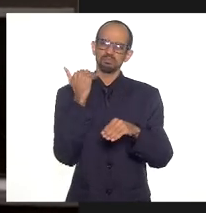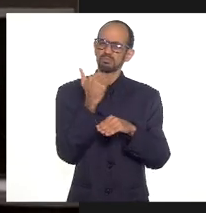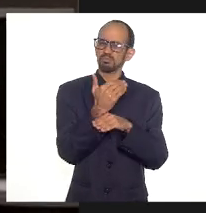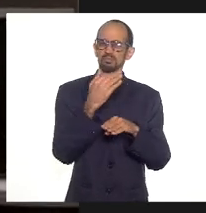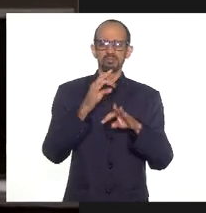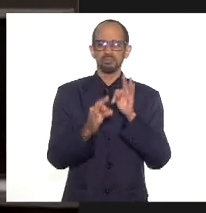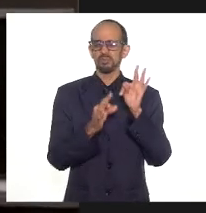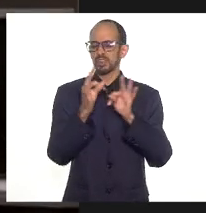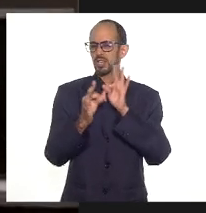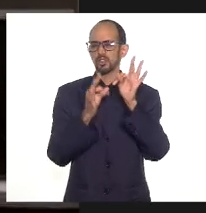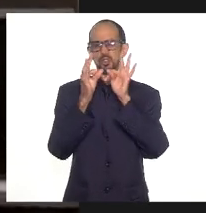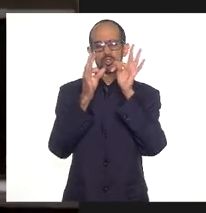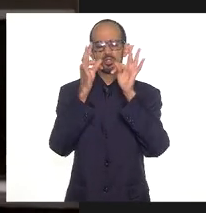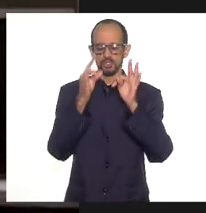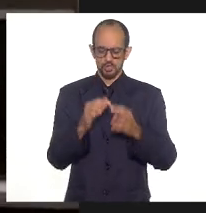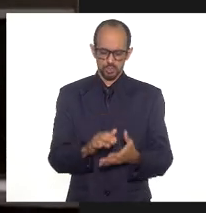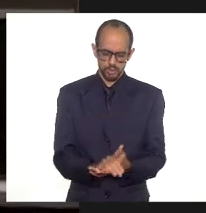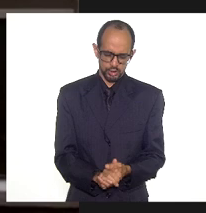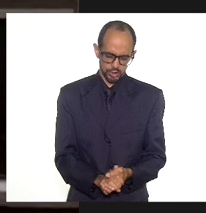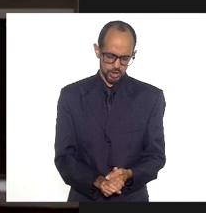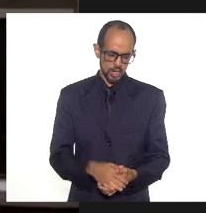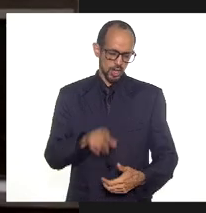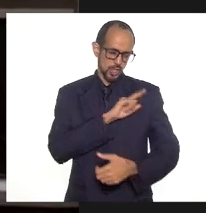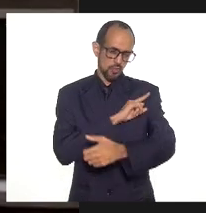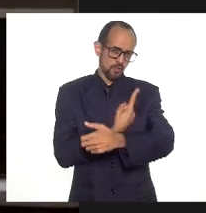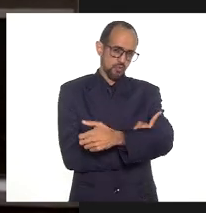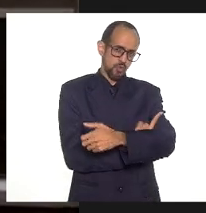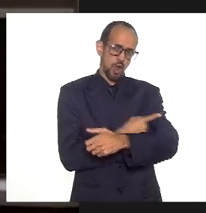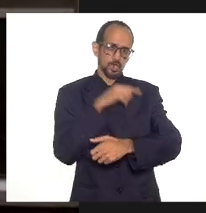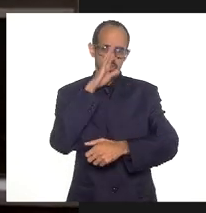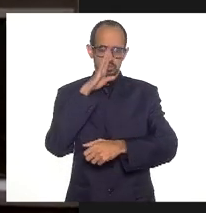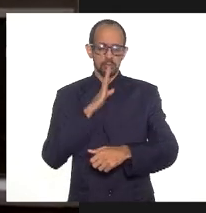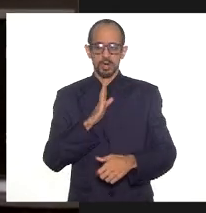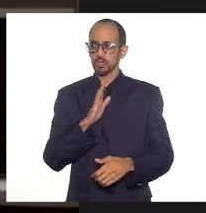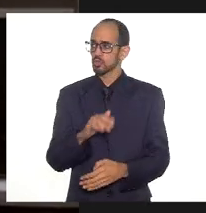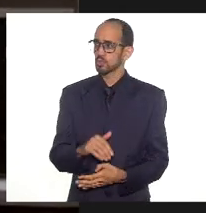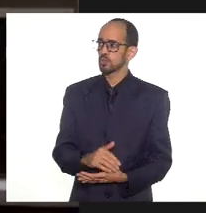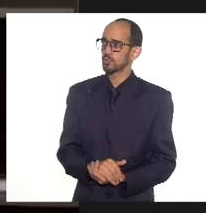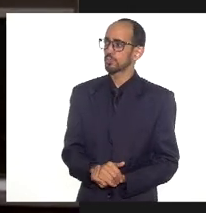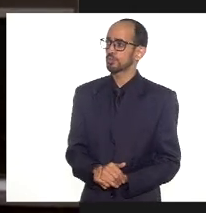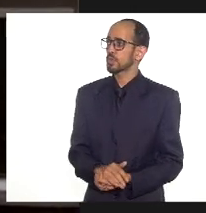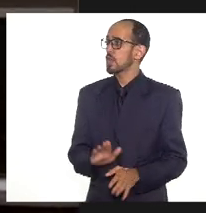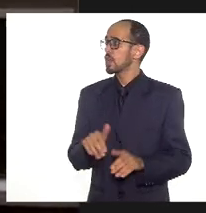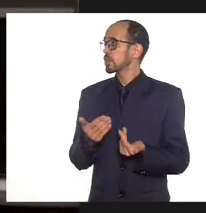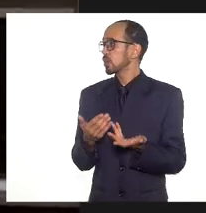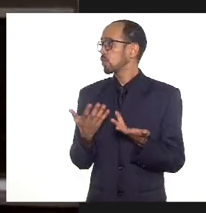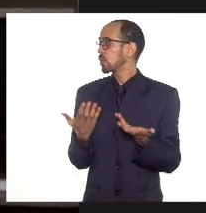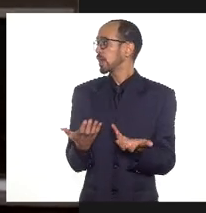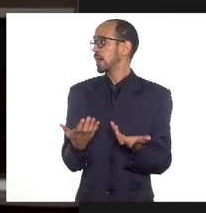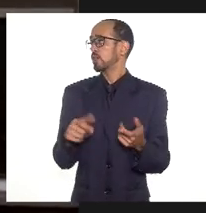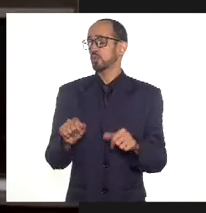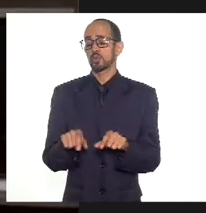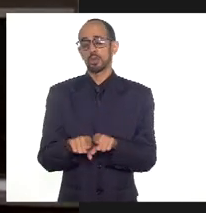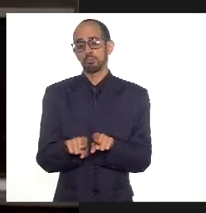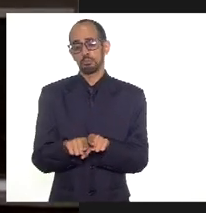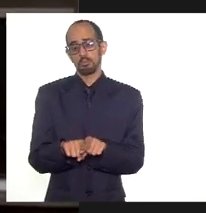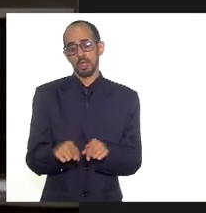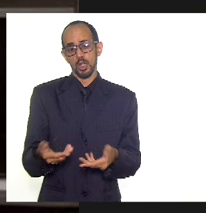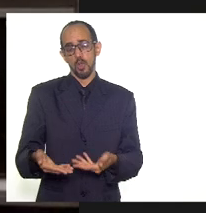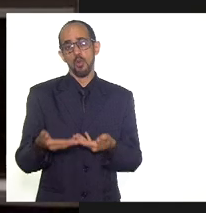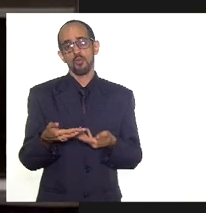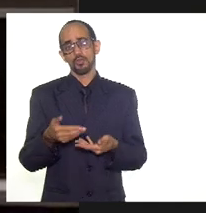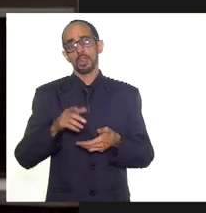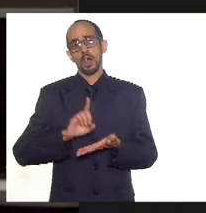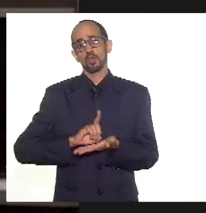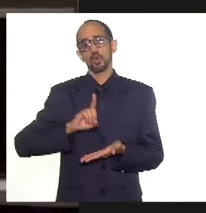tecnologia e forte no nosso país. Então, eu queria aí convidar, né, o doutor Pedro Henrique. Eu não